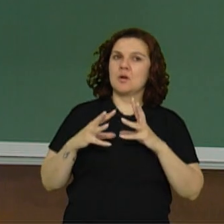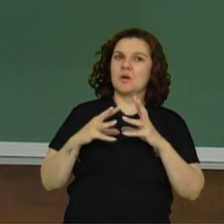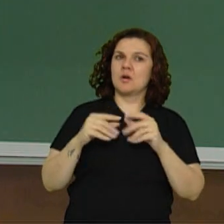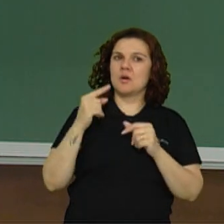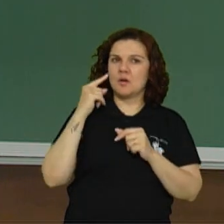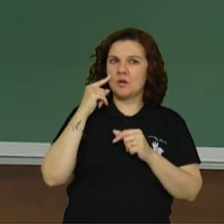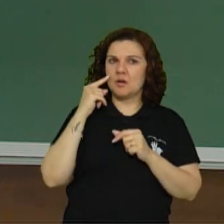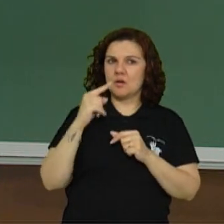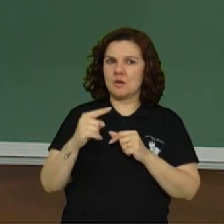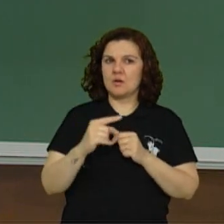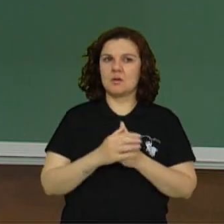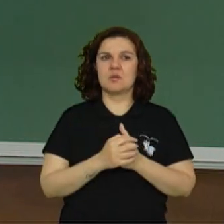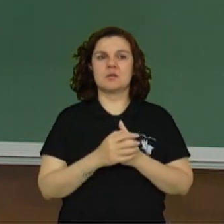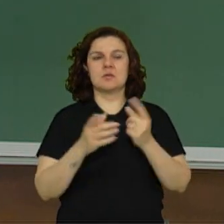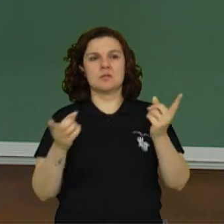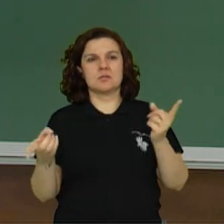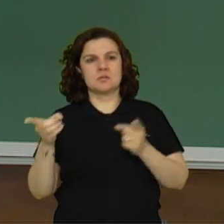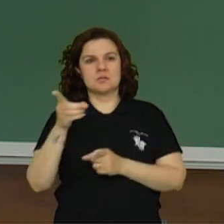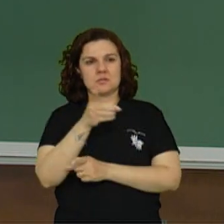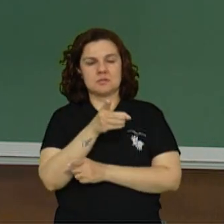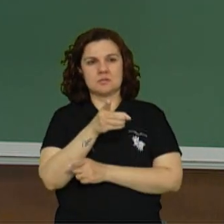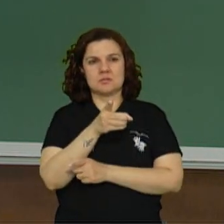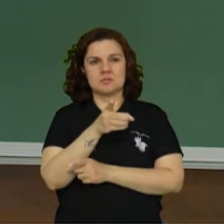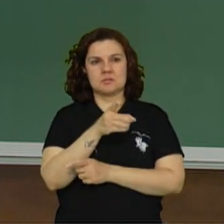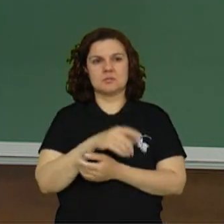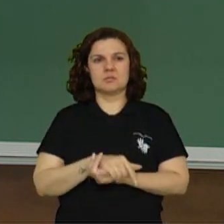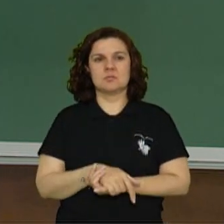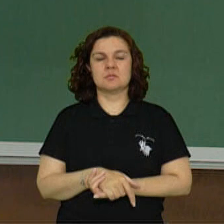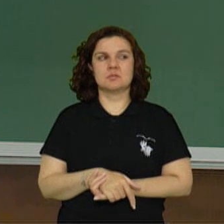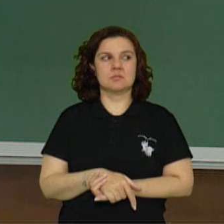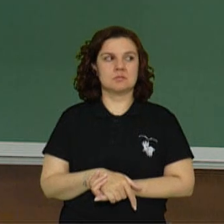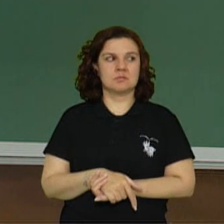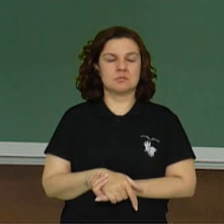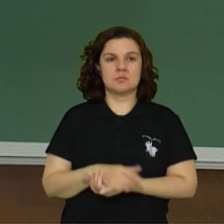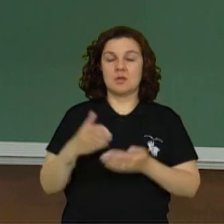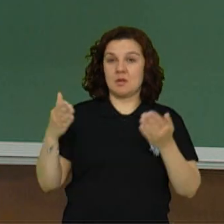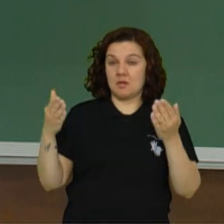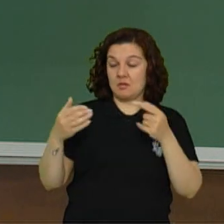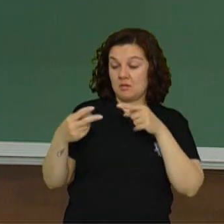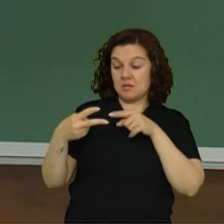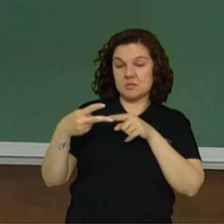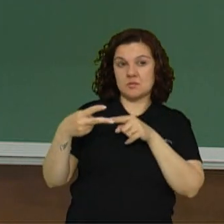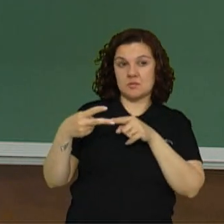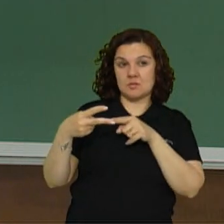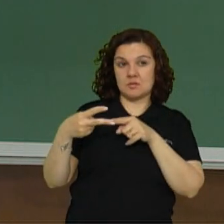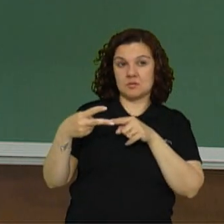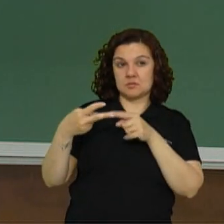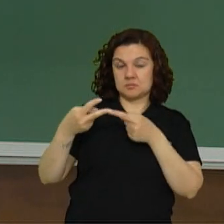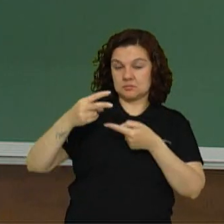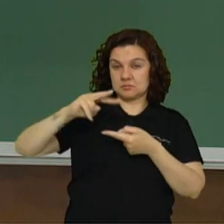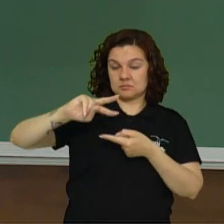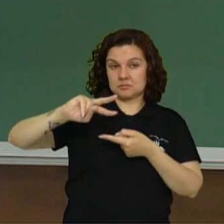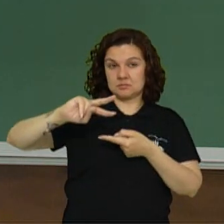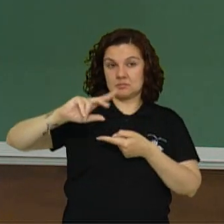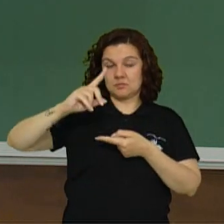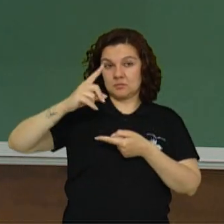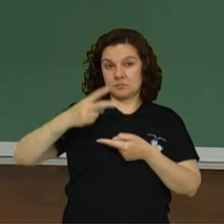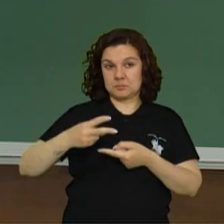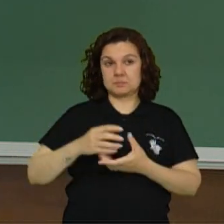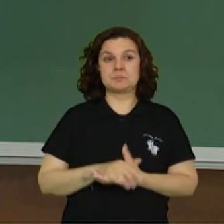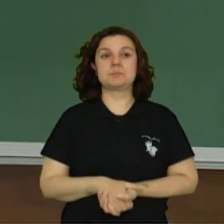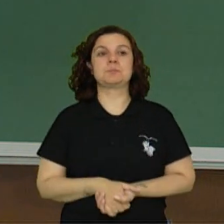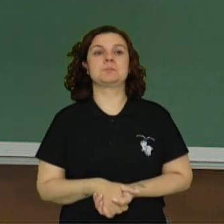fração, repete a primeira, multiplica pelo inverso da segunda, certo? Aí aqui esse 2, que é 2 sobre 1, vai ficar 1 sobre